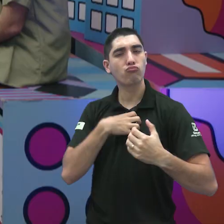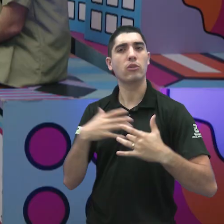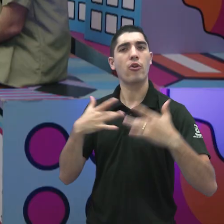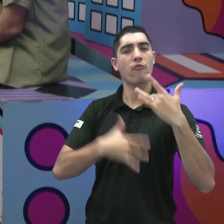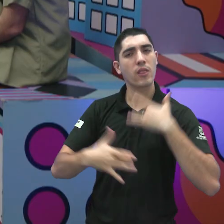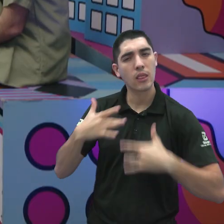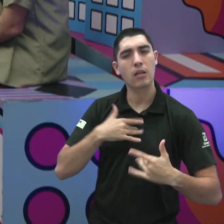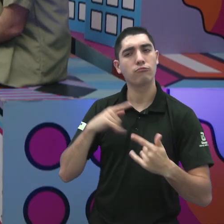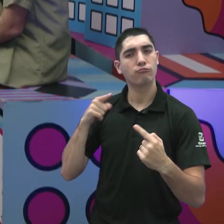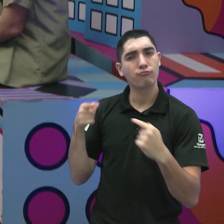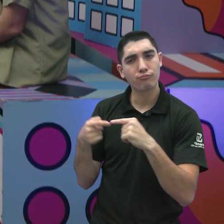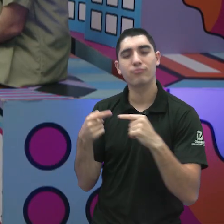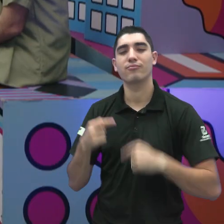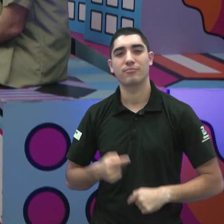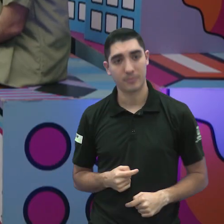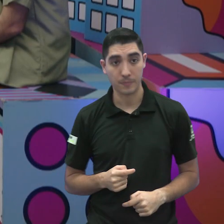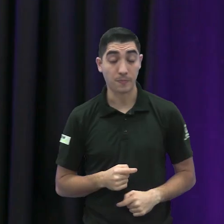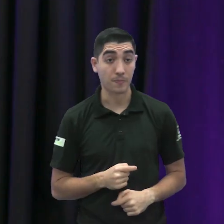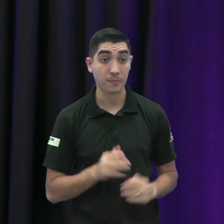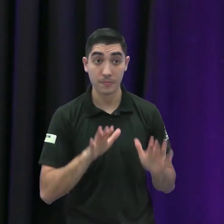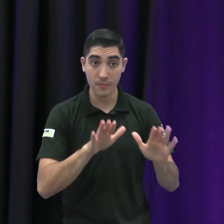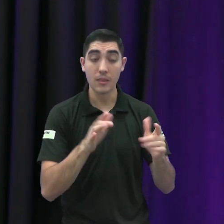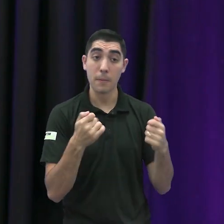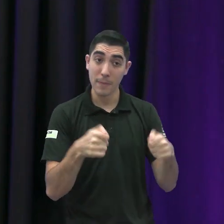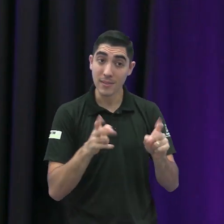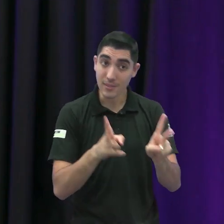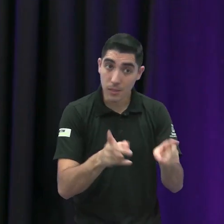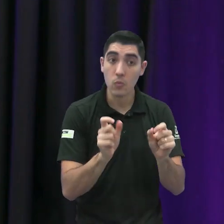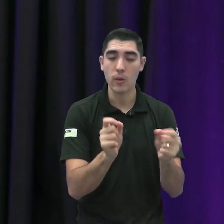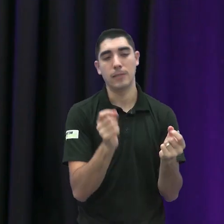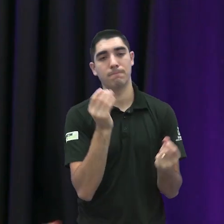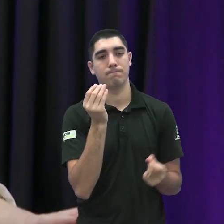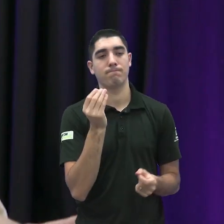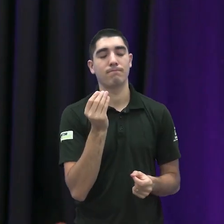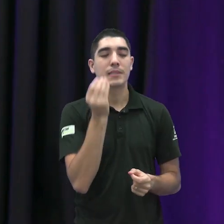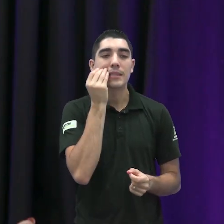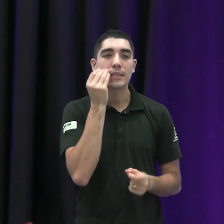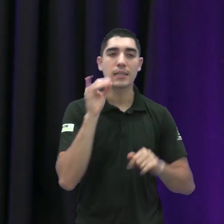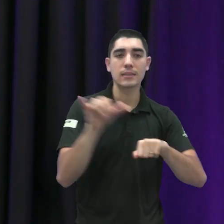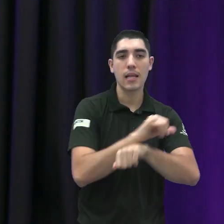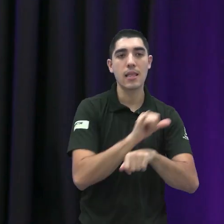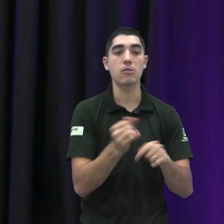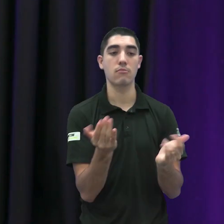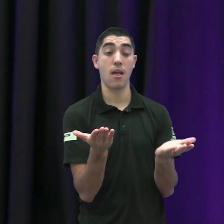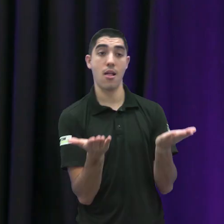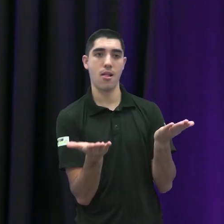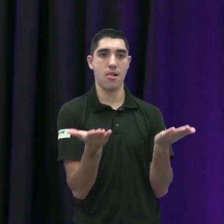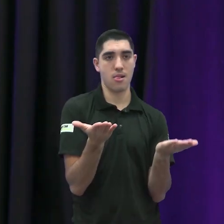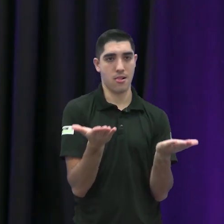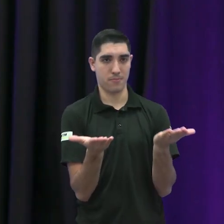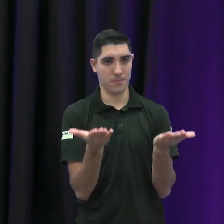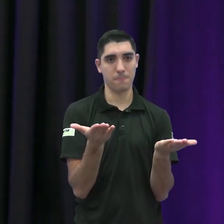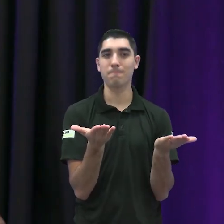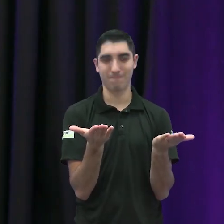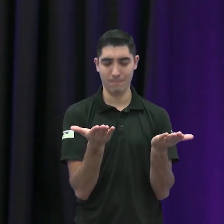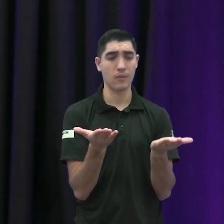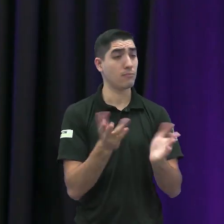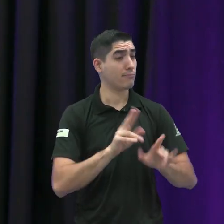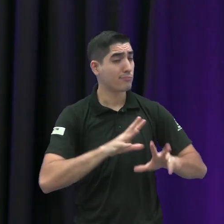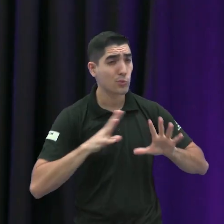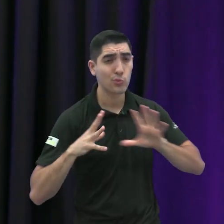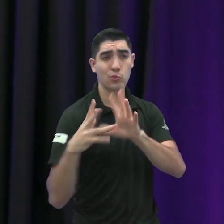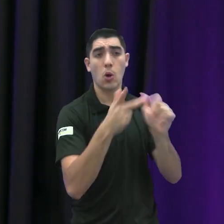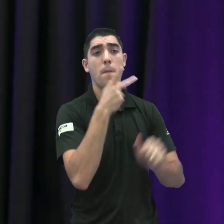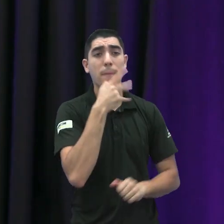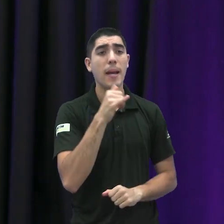relação à superproteção. A gente precisa achar aí uma linha onde a gente encontre um equilíbrio para educar. Eu sempre falo